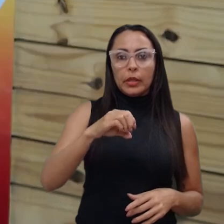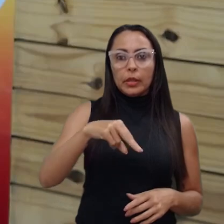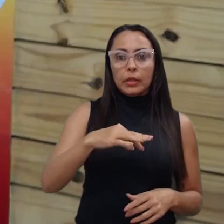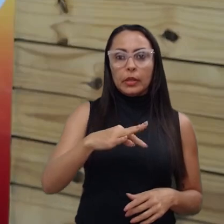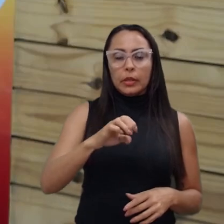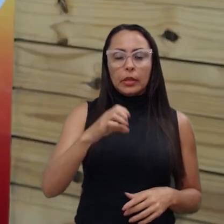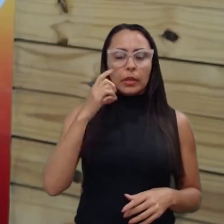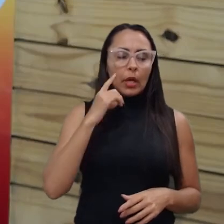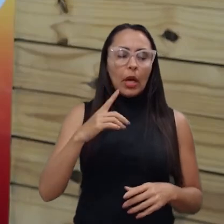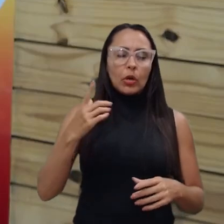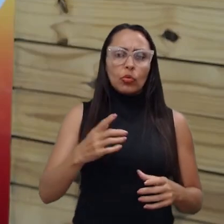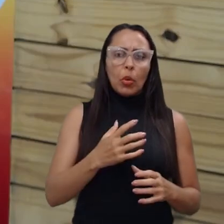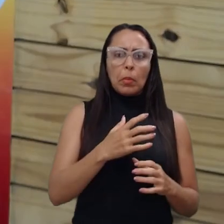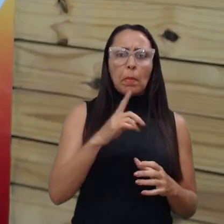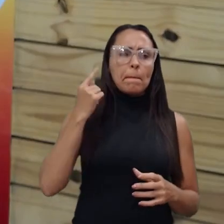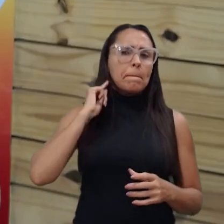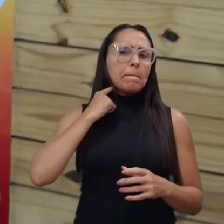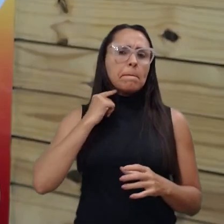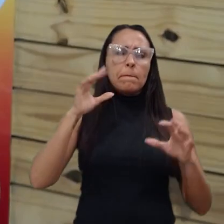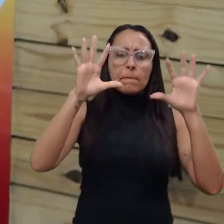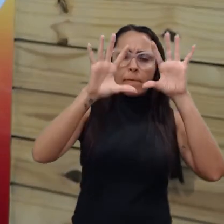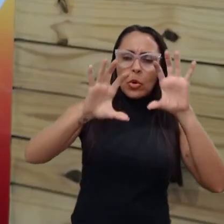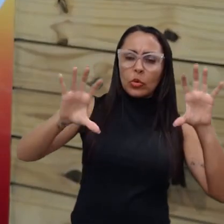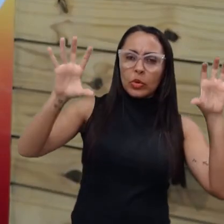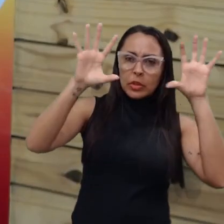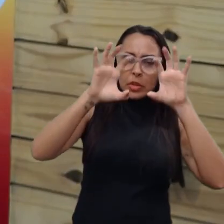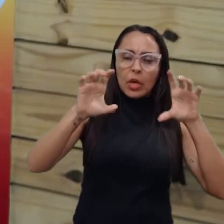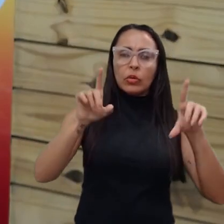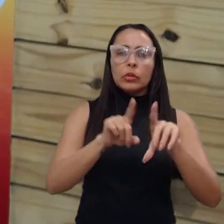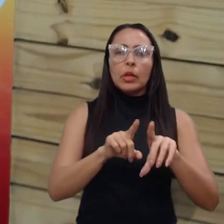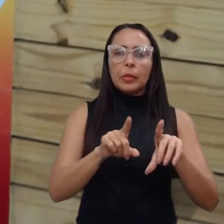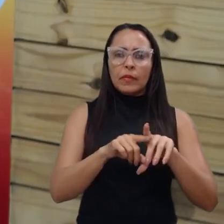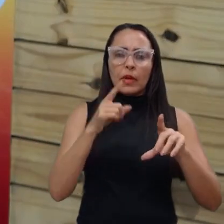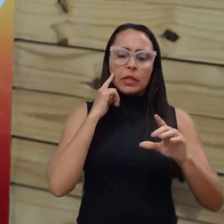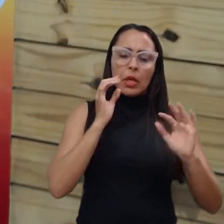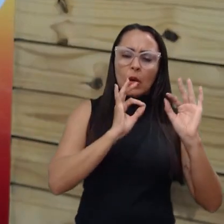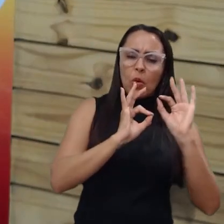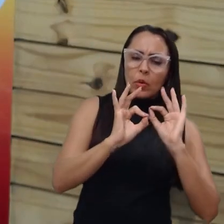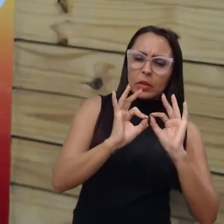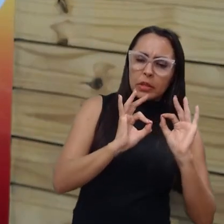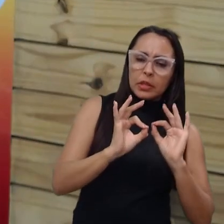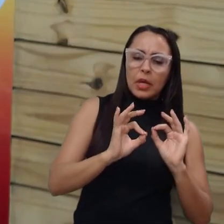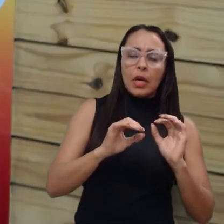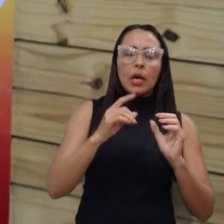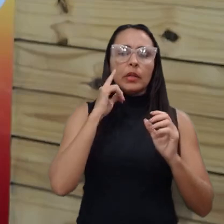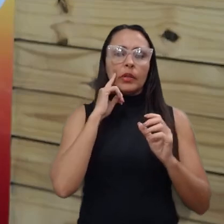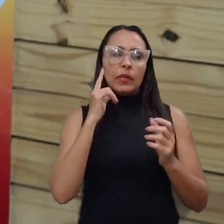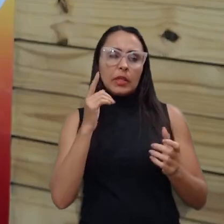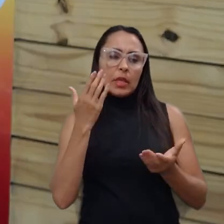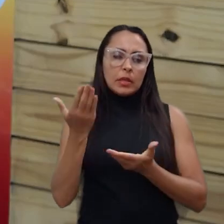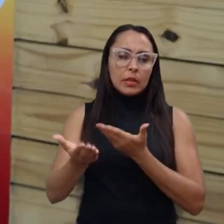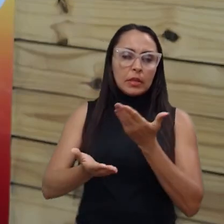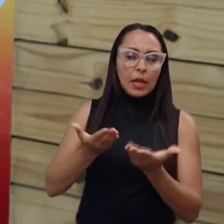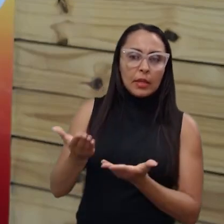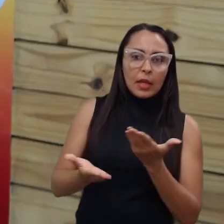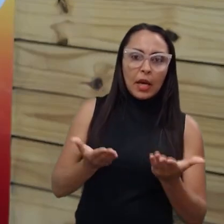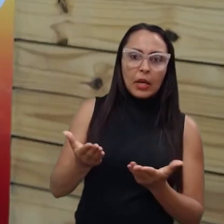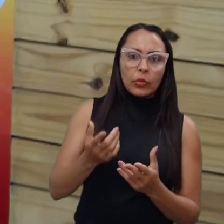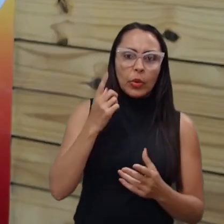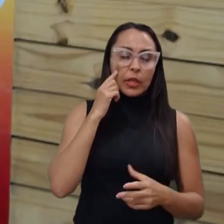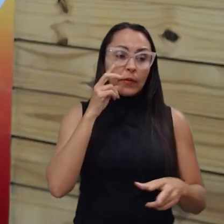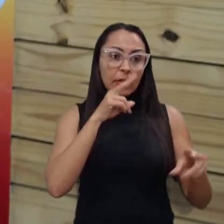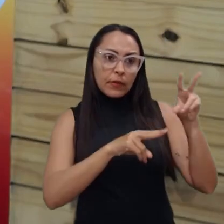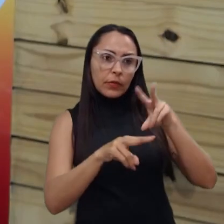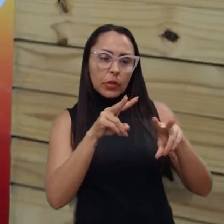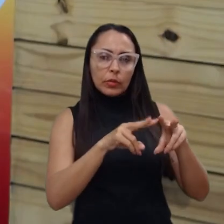de poluição também vai ser medido, vai ser tratado, vai ser